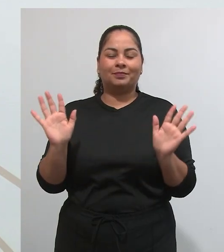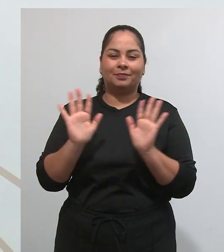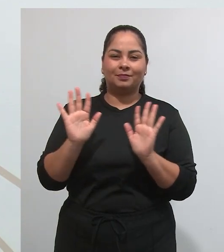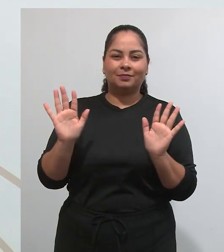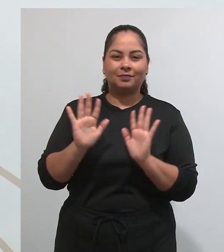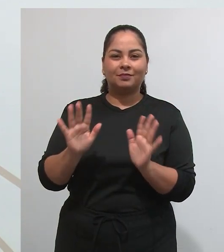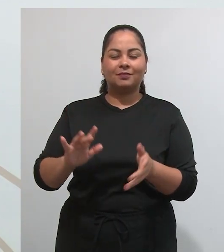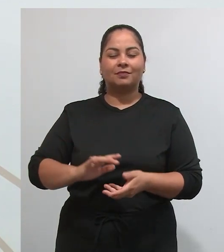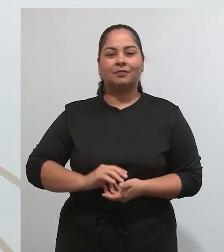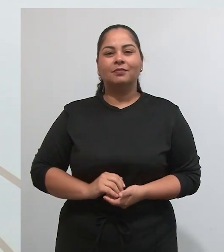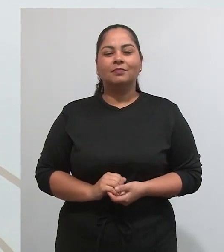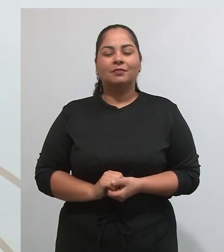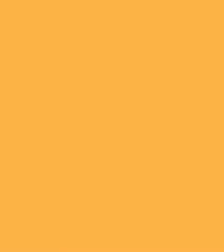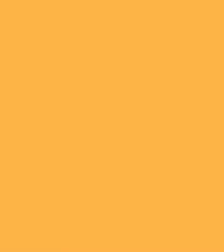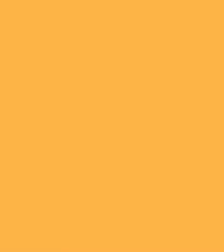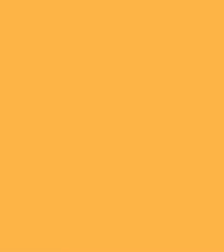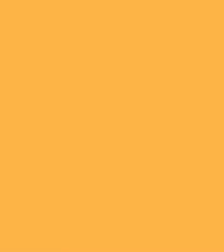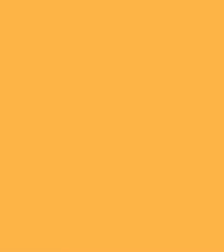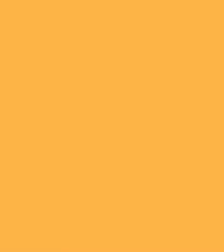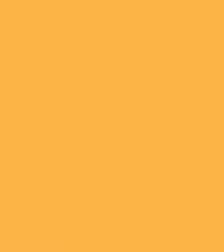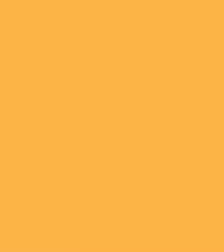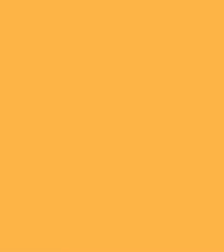próxima, bonanças!